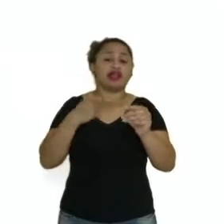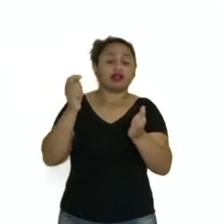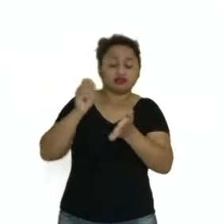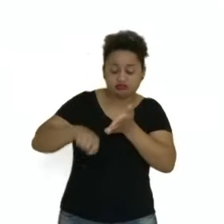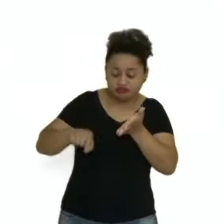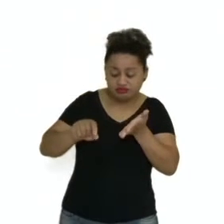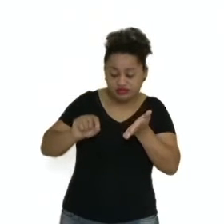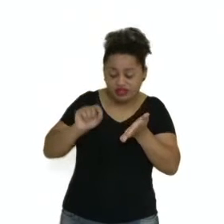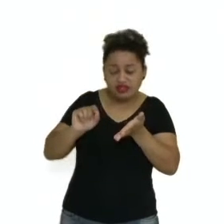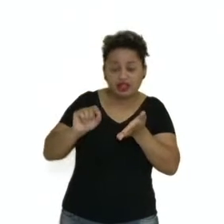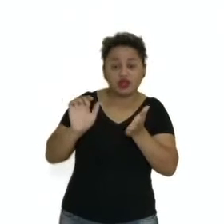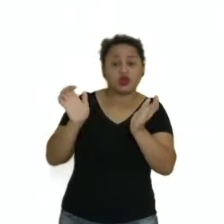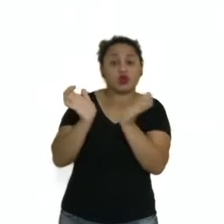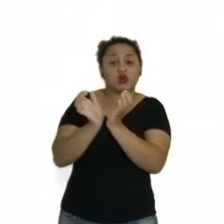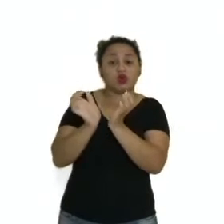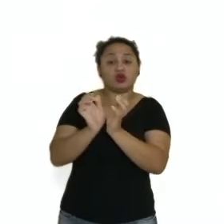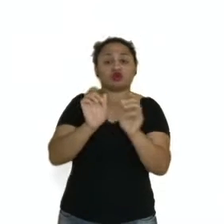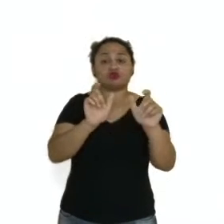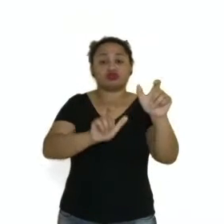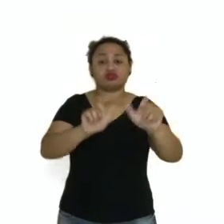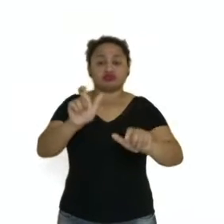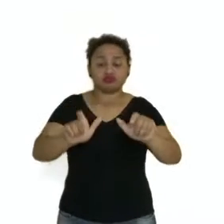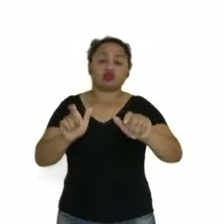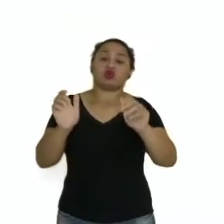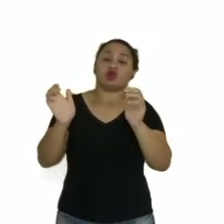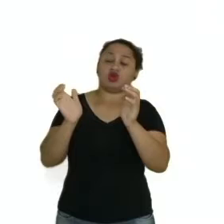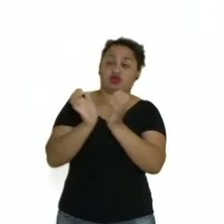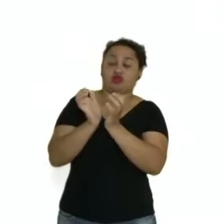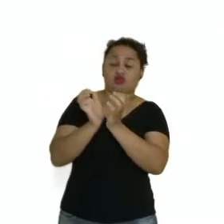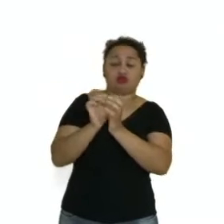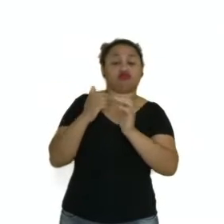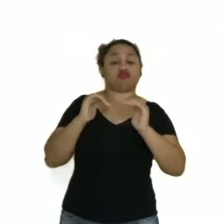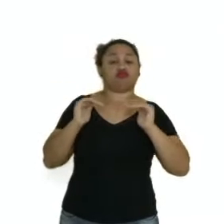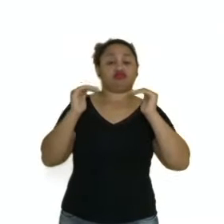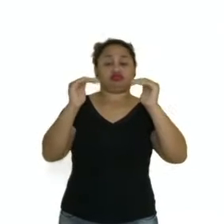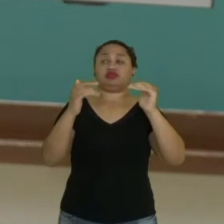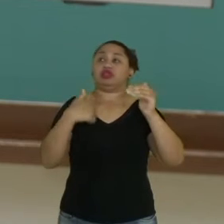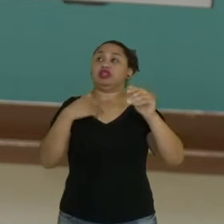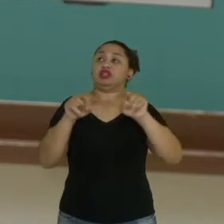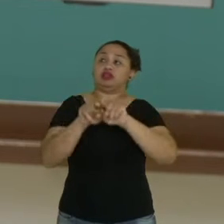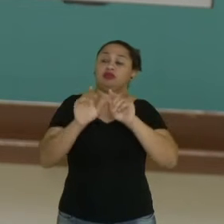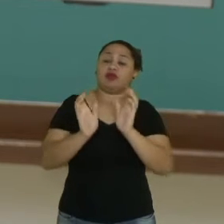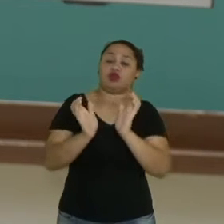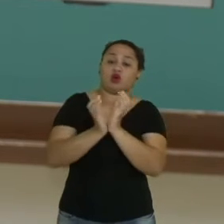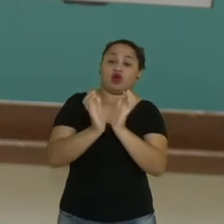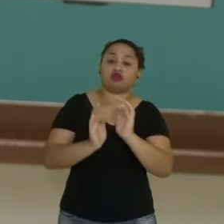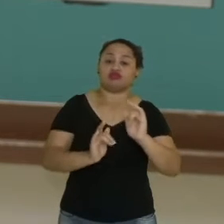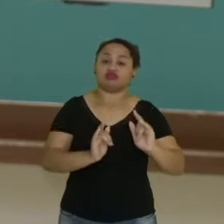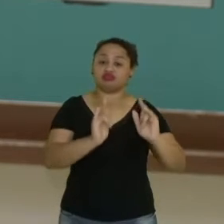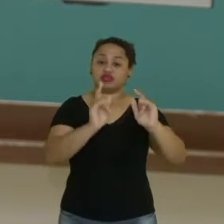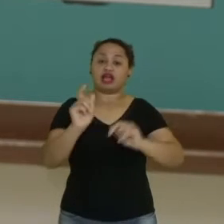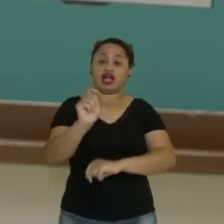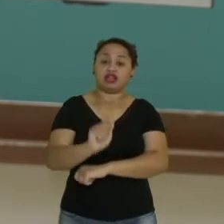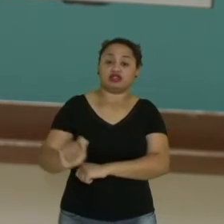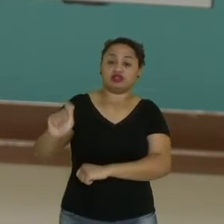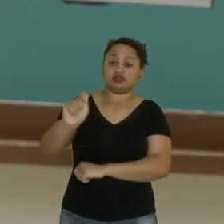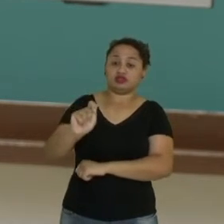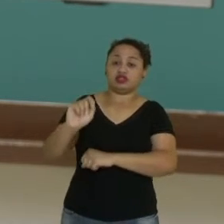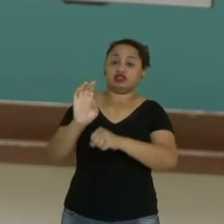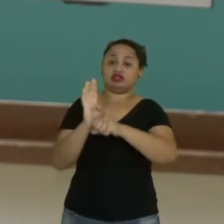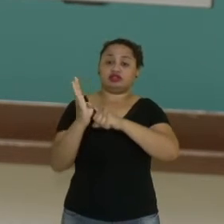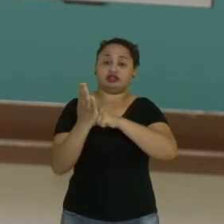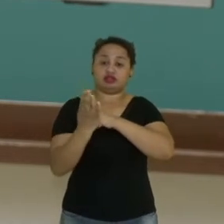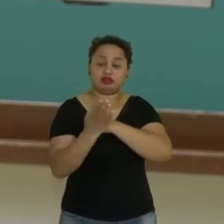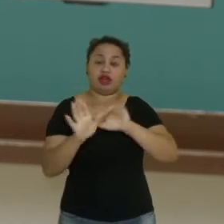assinadas? Por grupos de pessoas, entidades de classe, condomínios, associações de bairro,